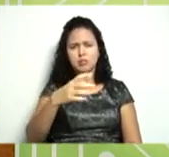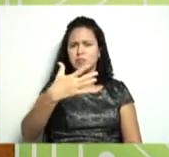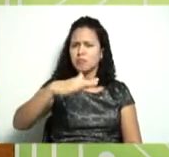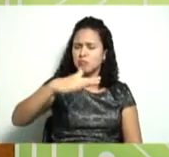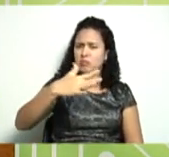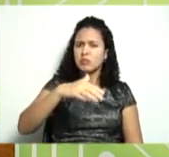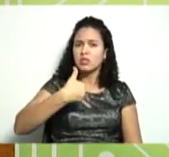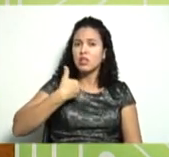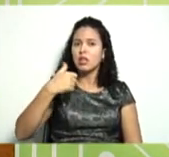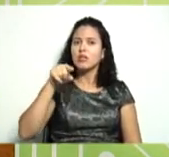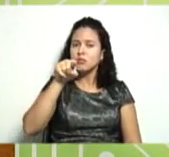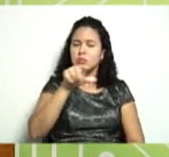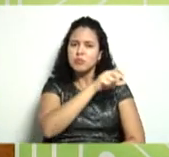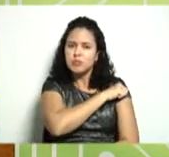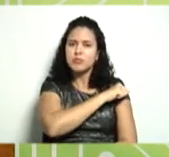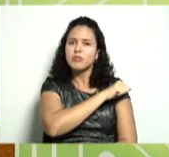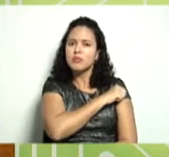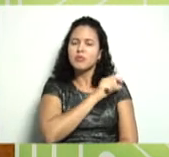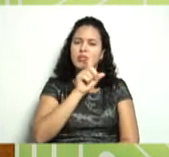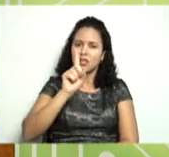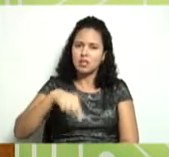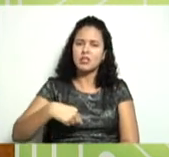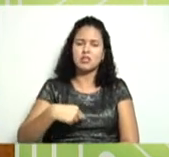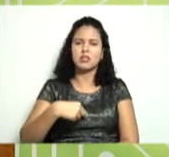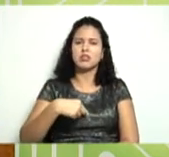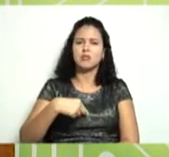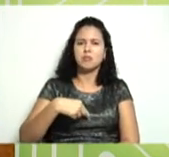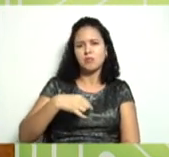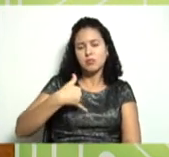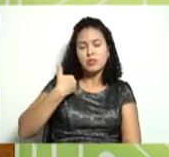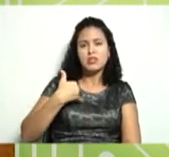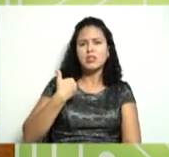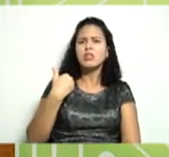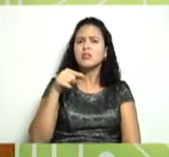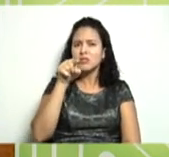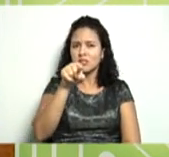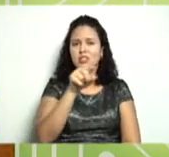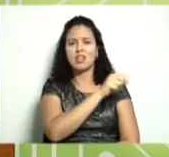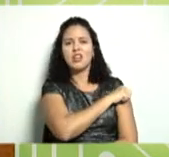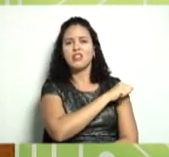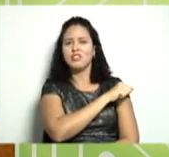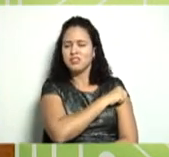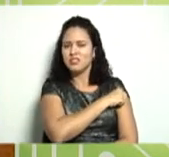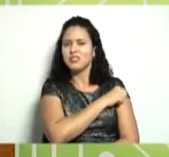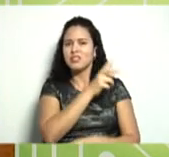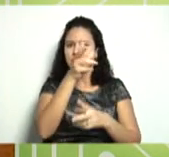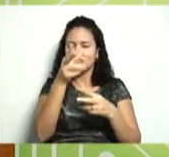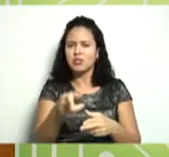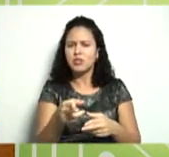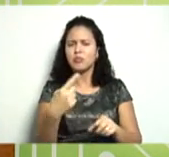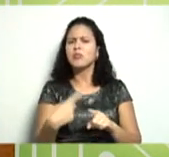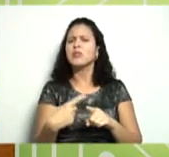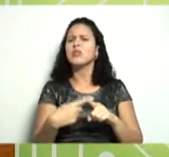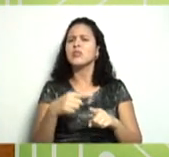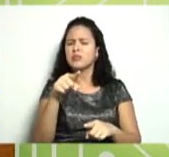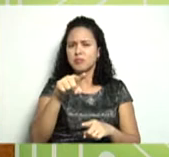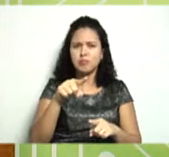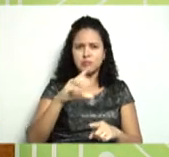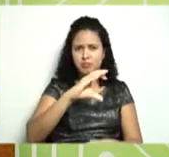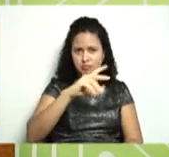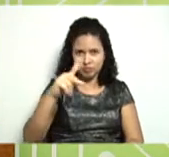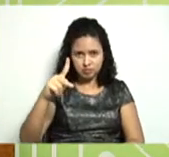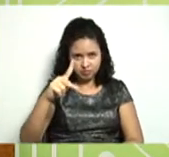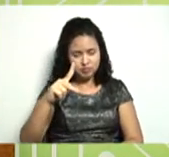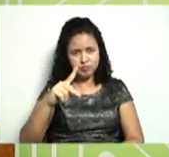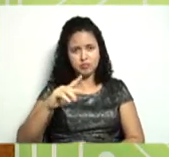mesma idade que vocês. É, mais ou menos a mesma idade que alguns de vocês. Por que vocês não podem ter uma cooperativa?